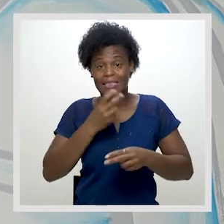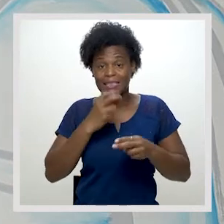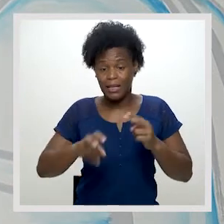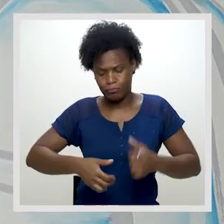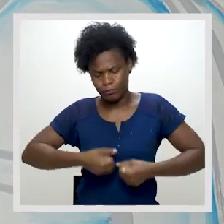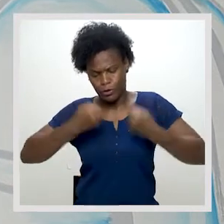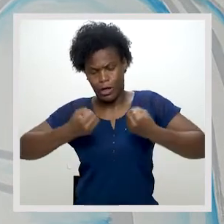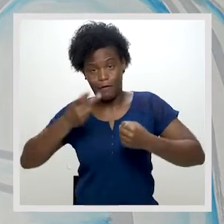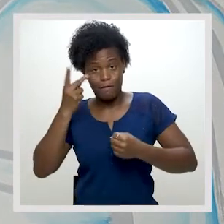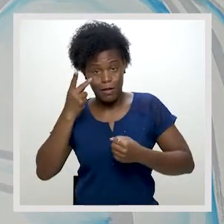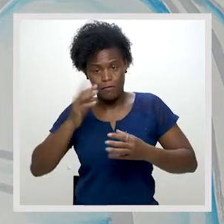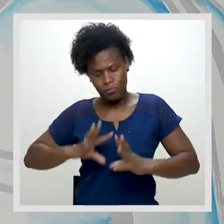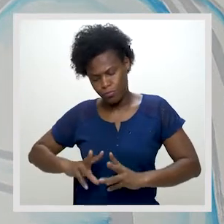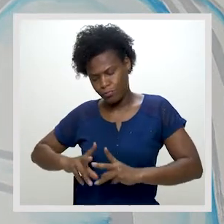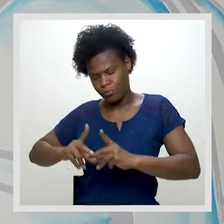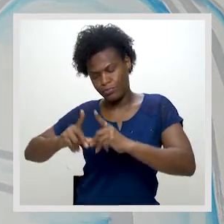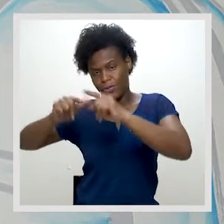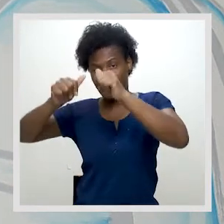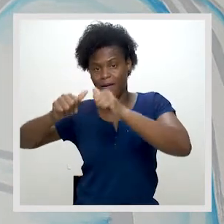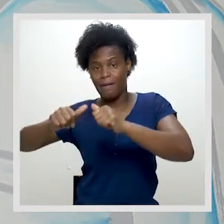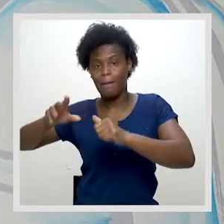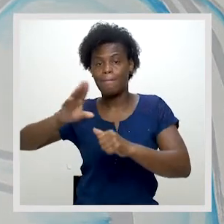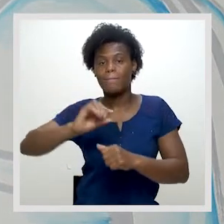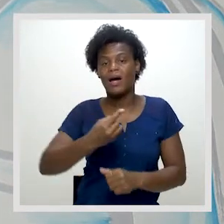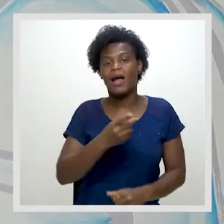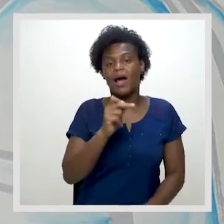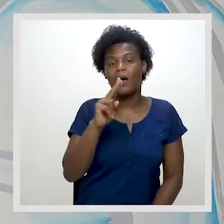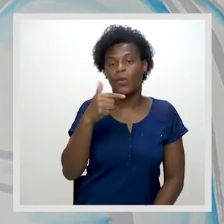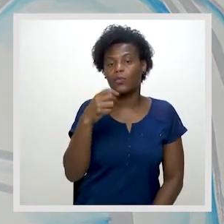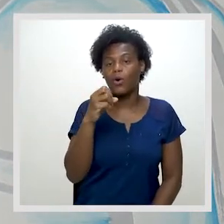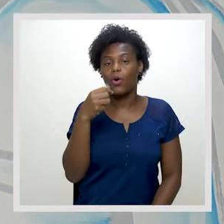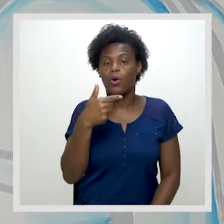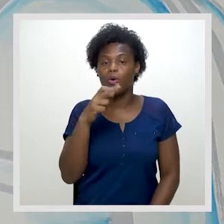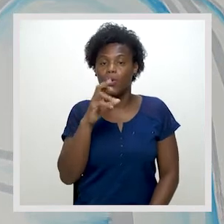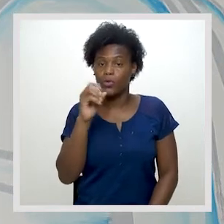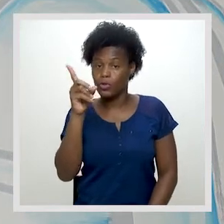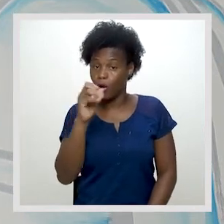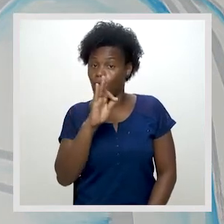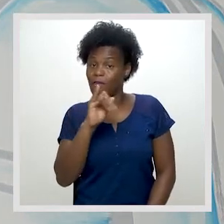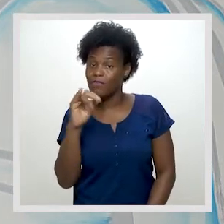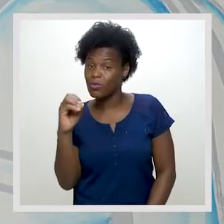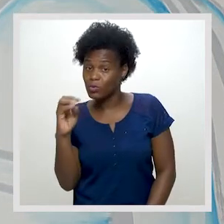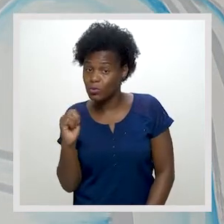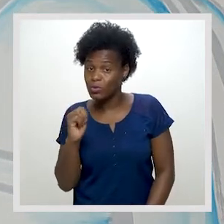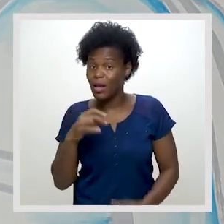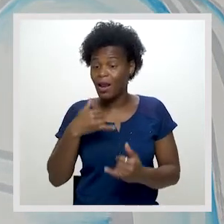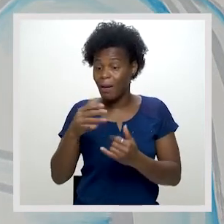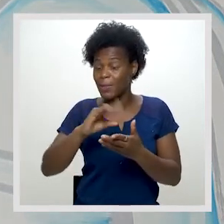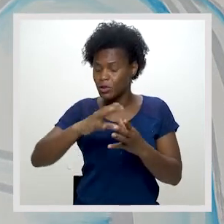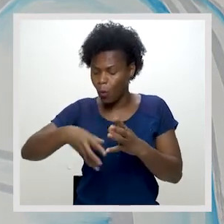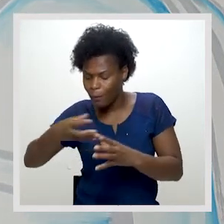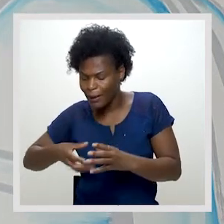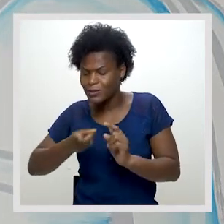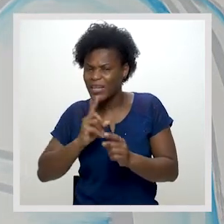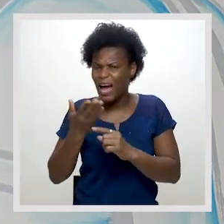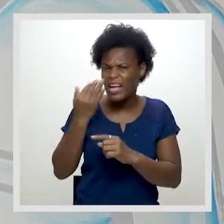energética evoluíram para os autotróficos. Já eram um pouquinho mais complexos do que os